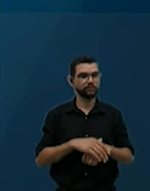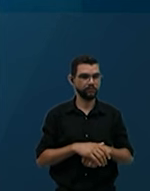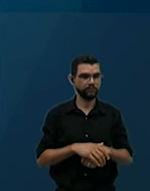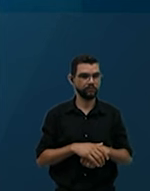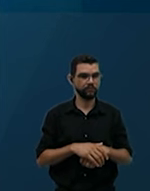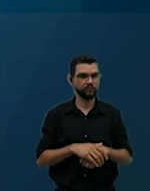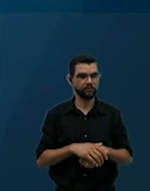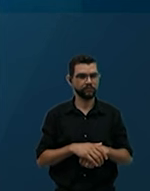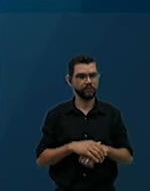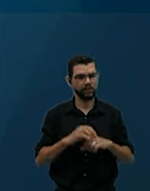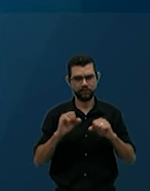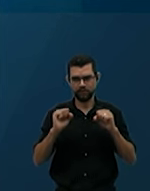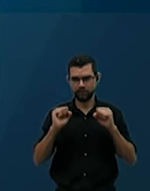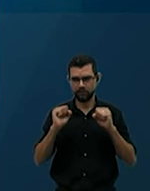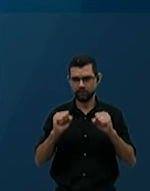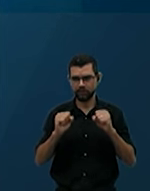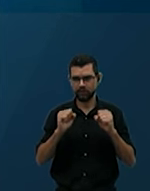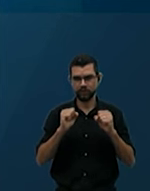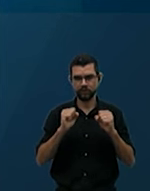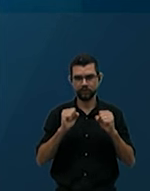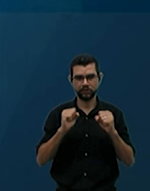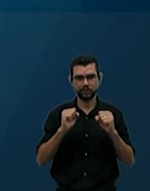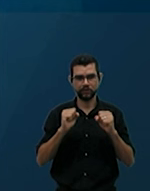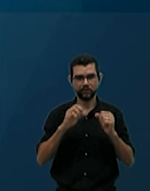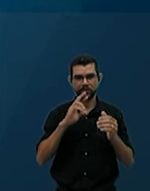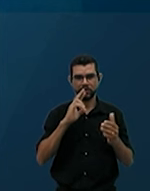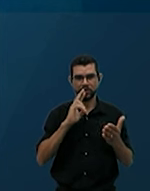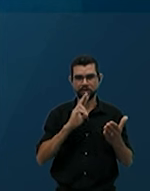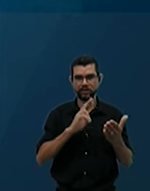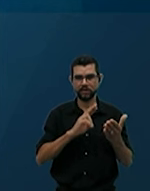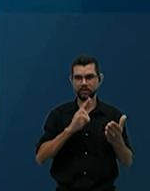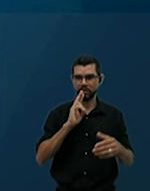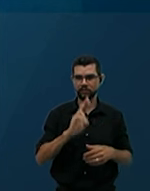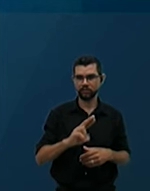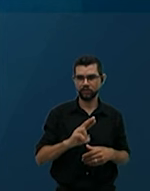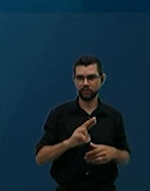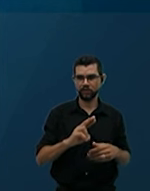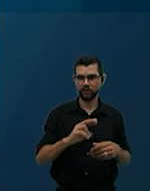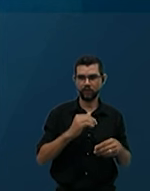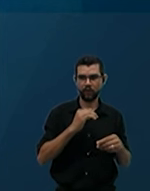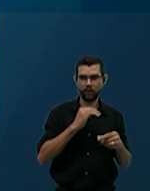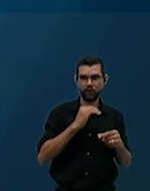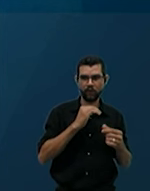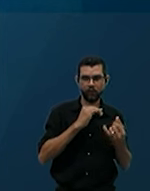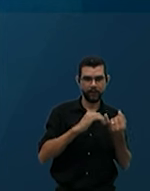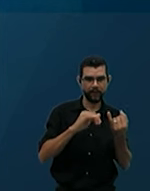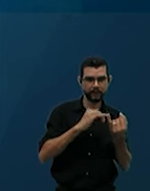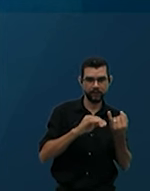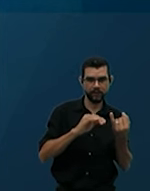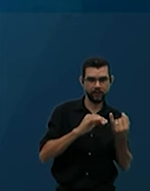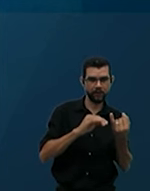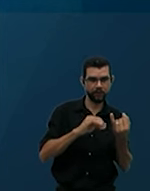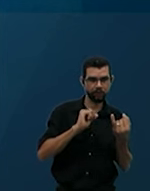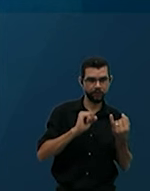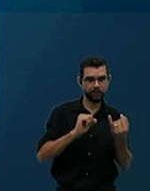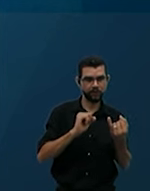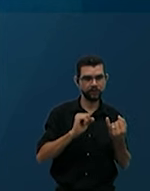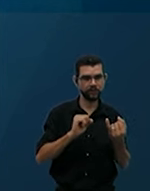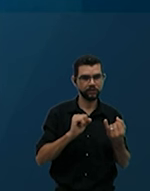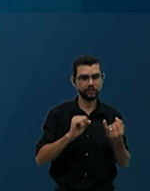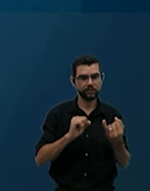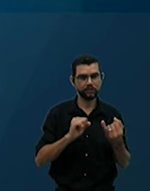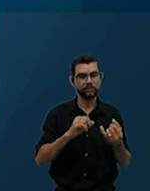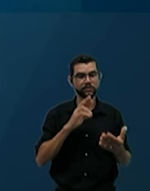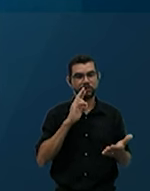parcial? Todos aguardam para votar? Os demais aguardam? Então, eu proclamo o resultado parcial. Após a apresentação do voto pelo